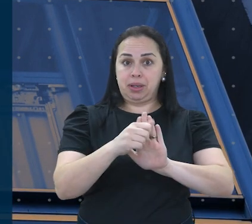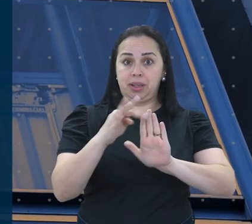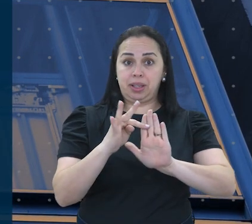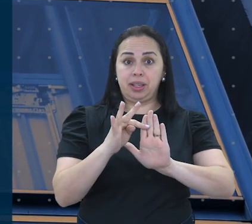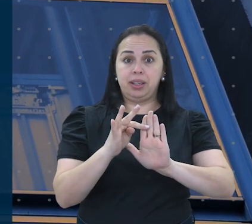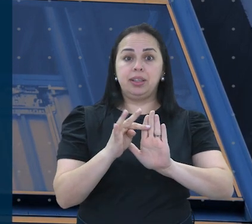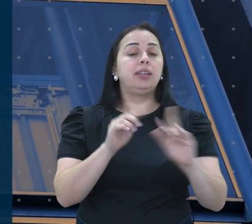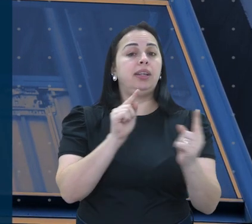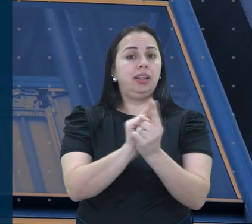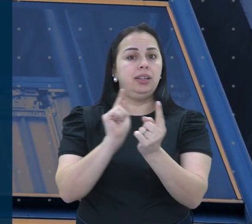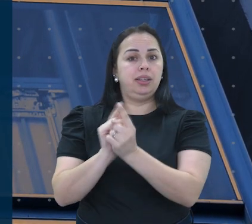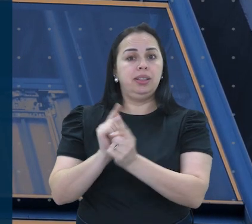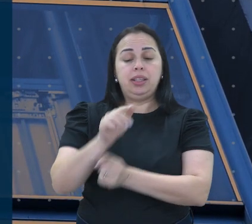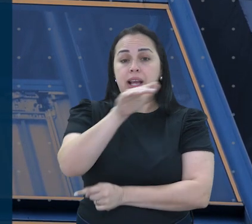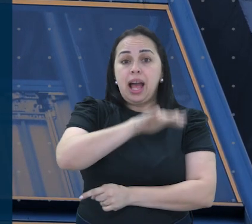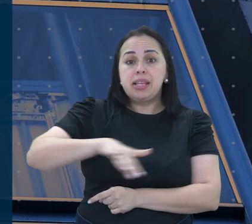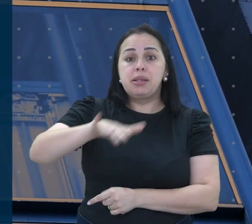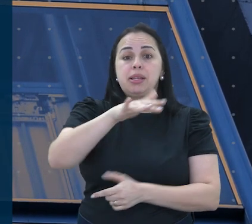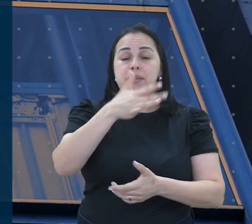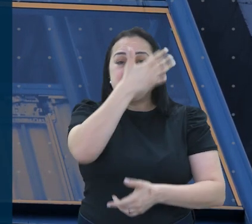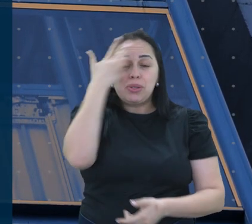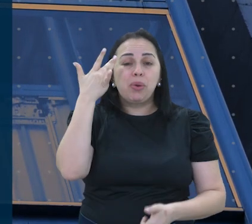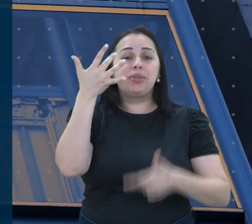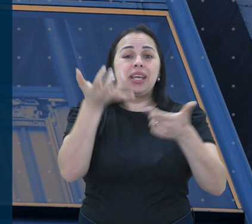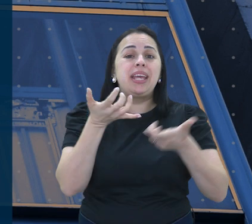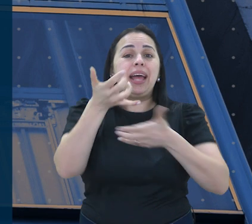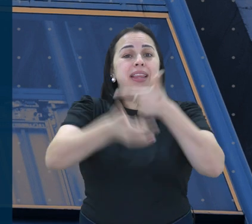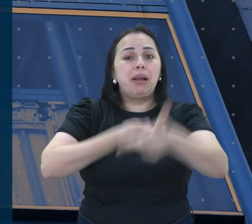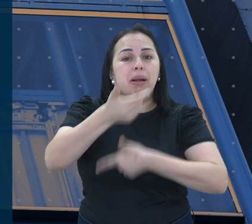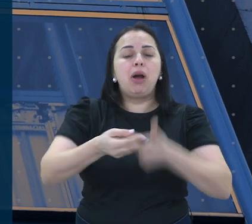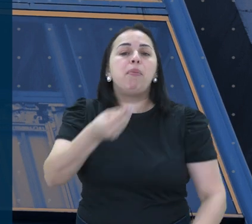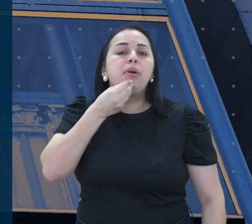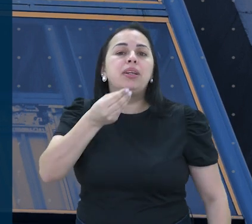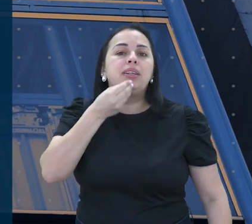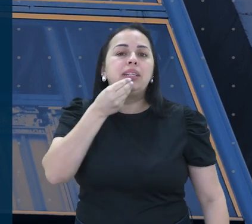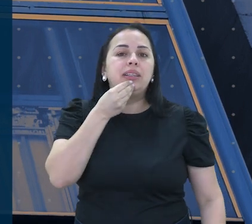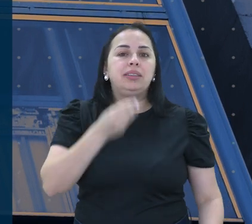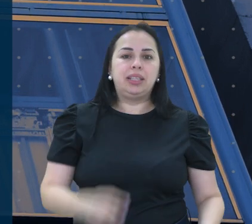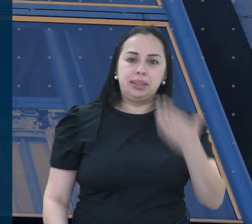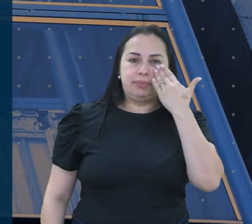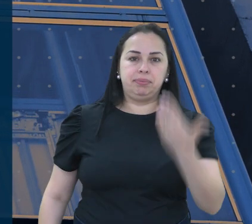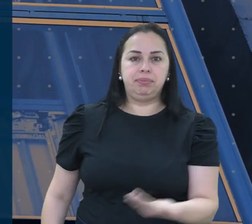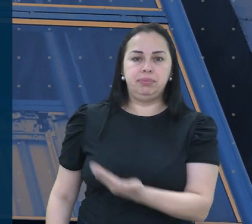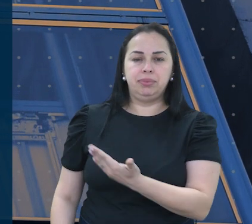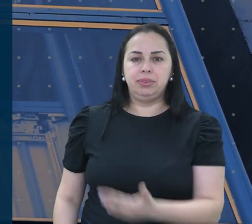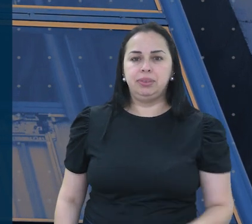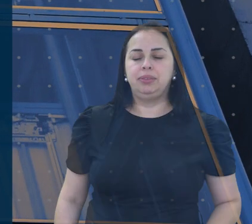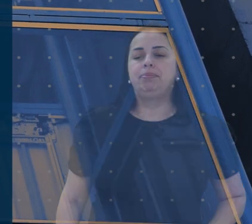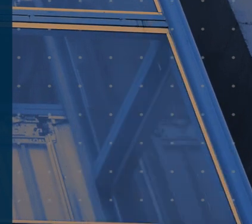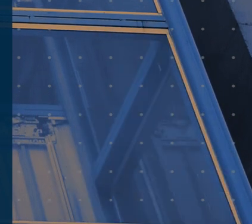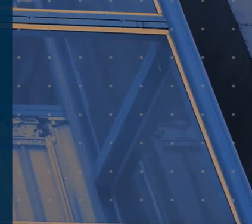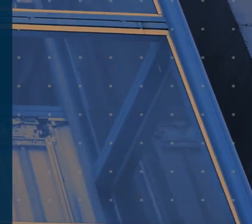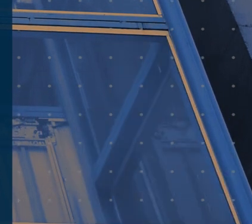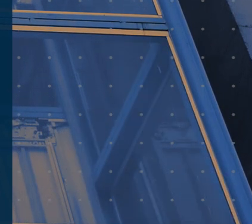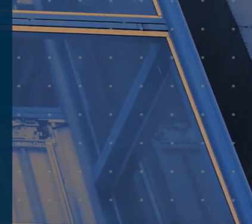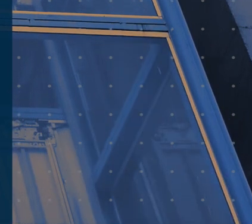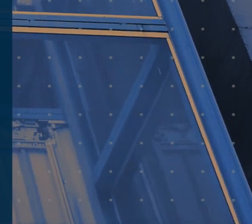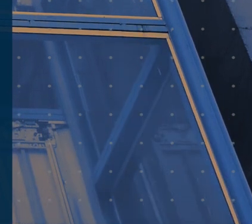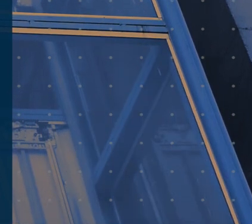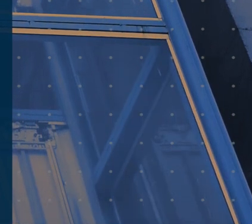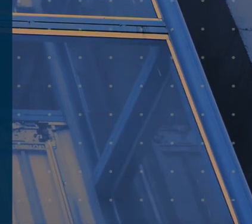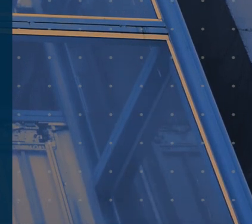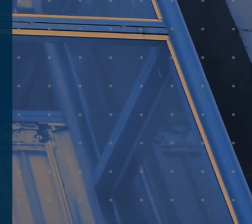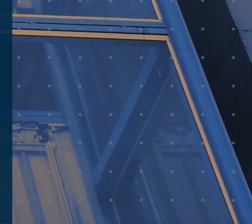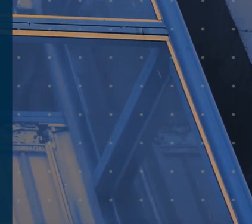O PAT, Posto de Atendimento ao Trabalhador de São José dos Campos, tem oportunidades de emprego para ajudante de